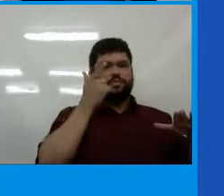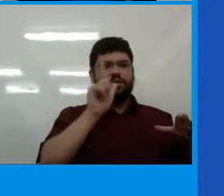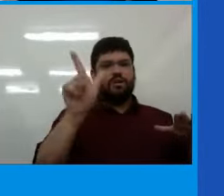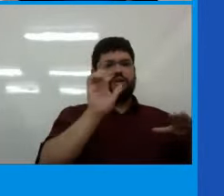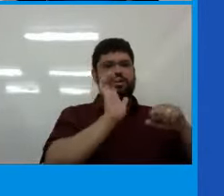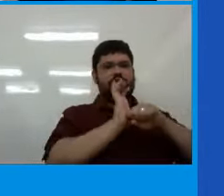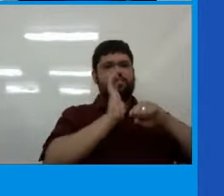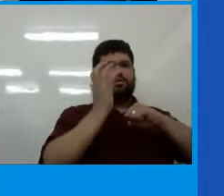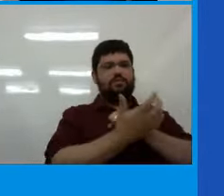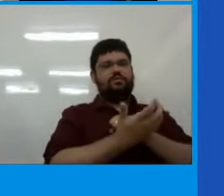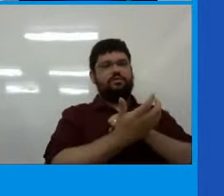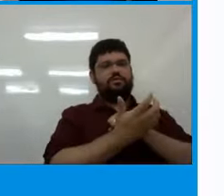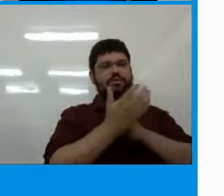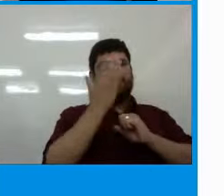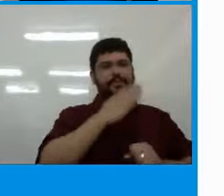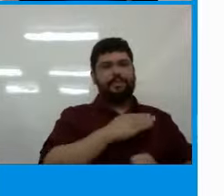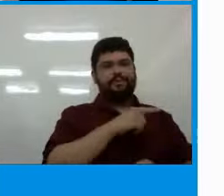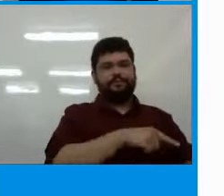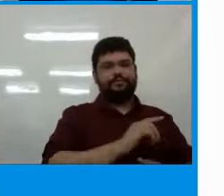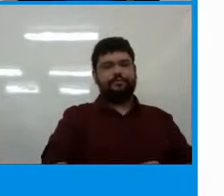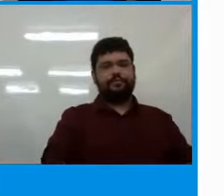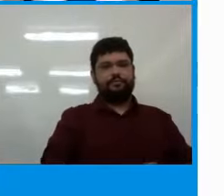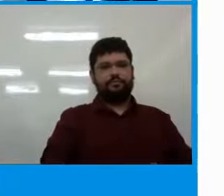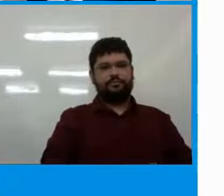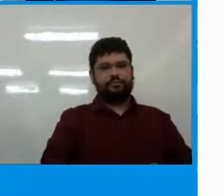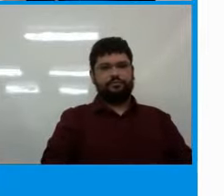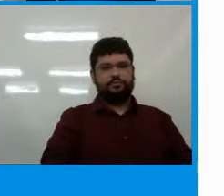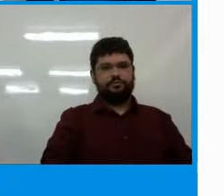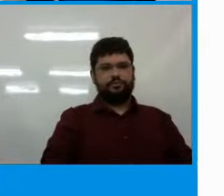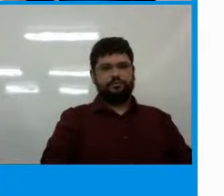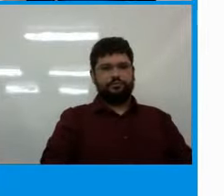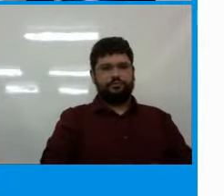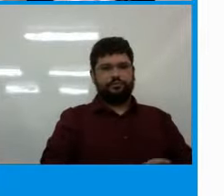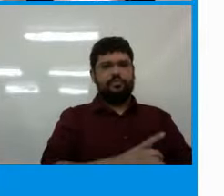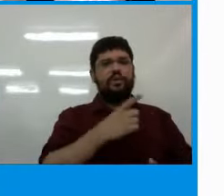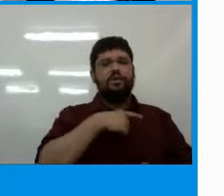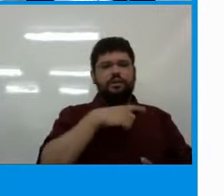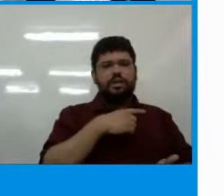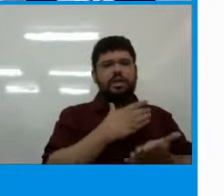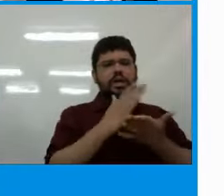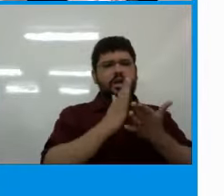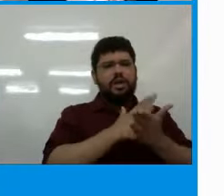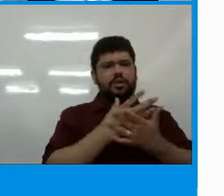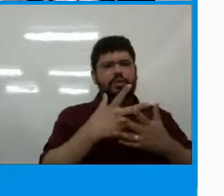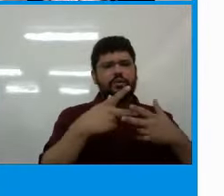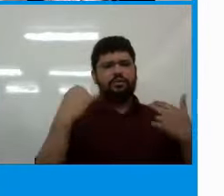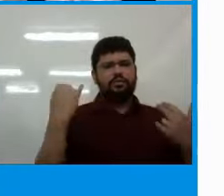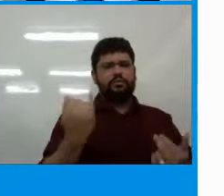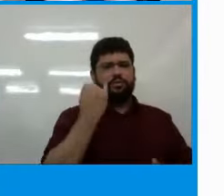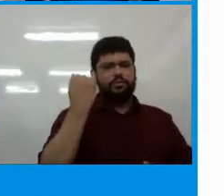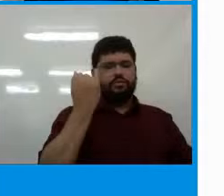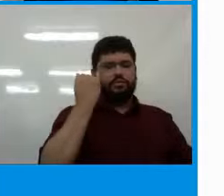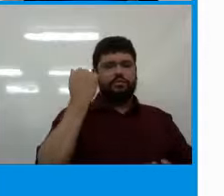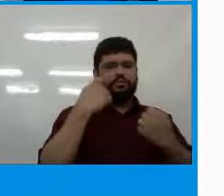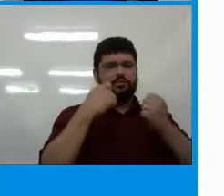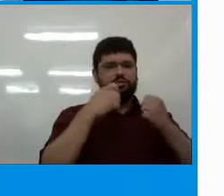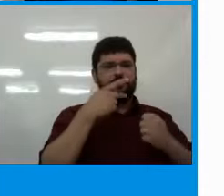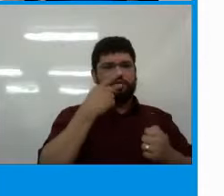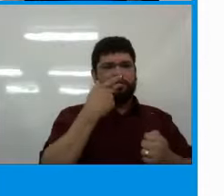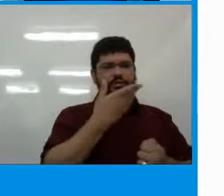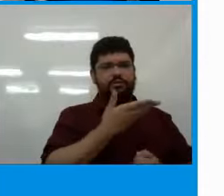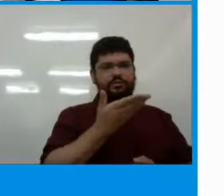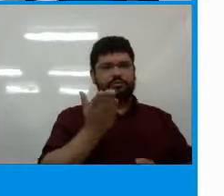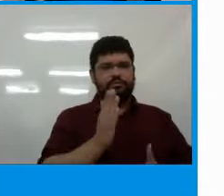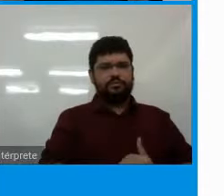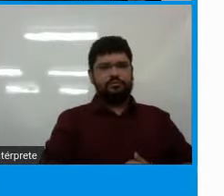pandemia, desse contexto o mais rápido possível. Né? Então, existem algumas premissas básicas que eu gostaria de passar rapidamente para que a gente